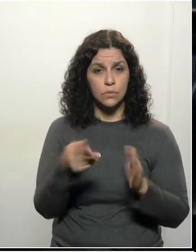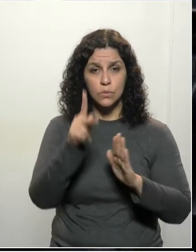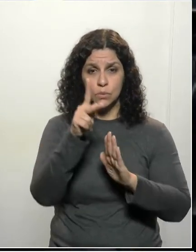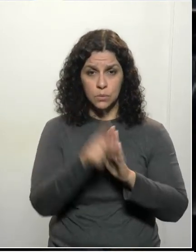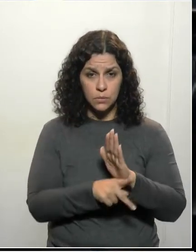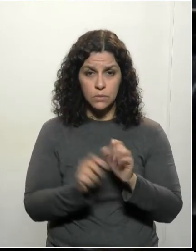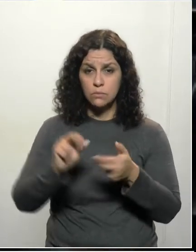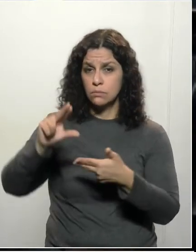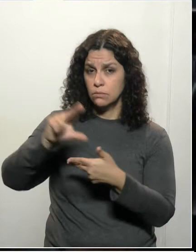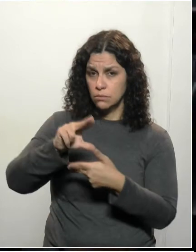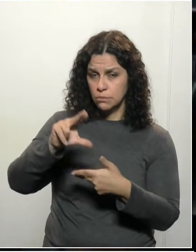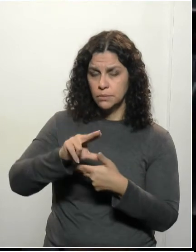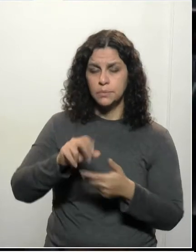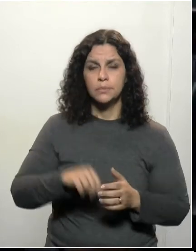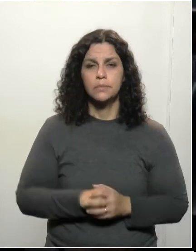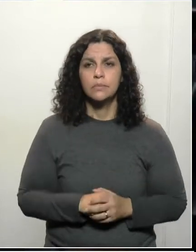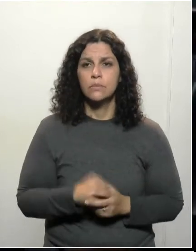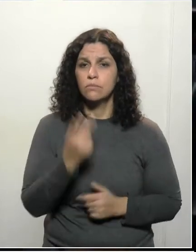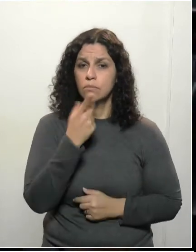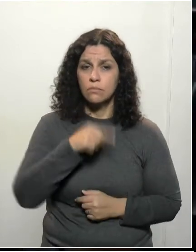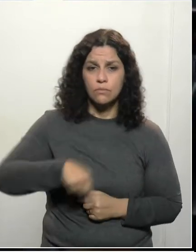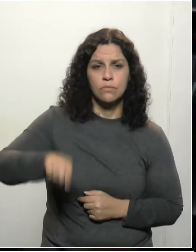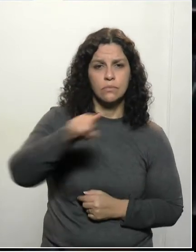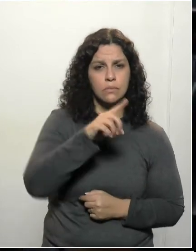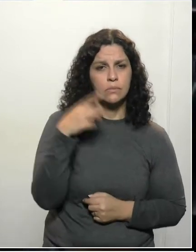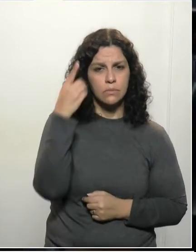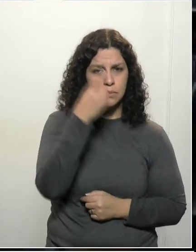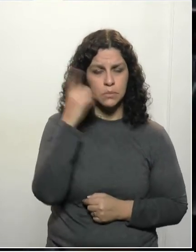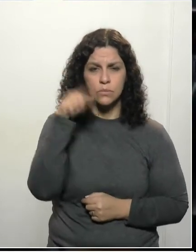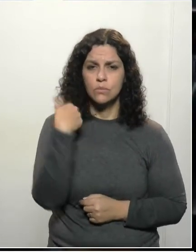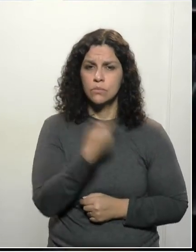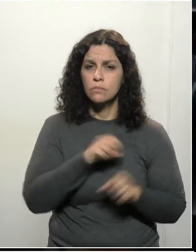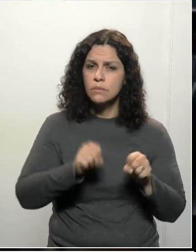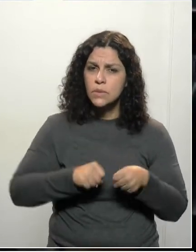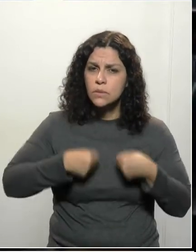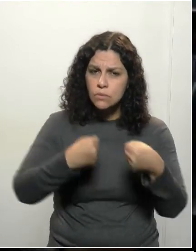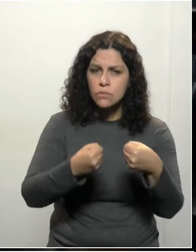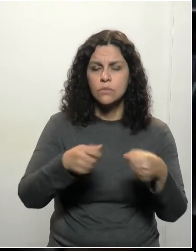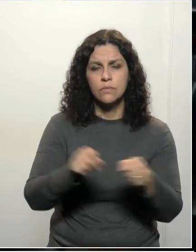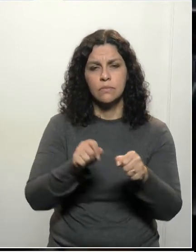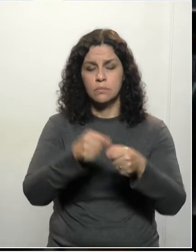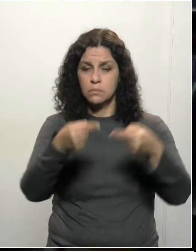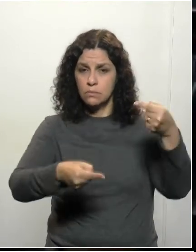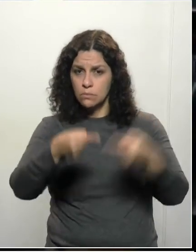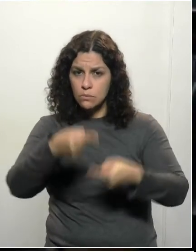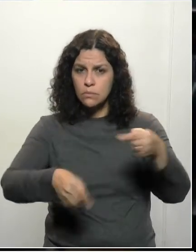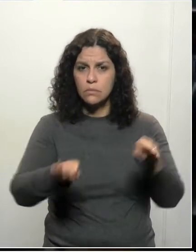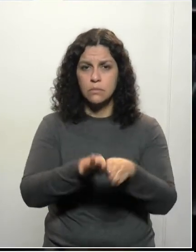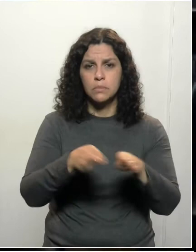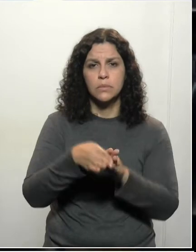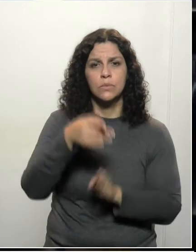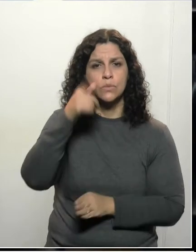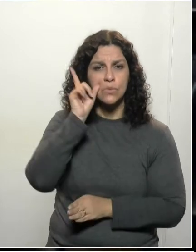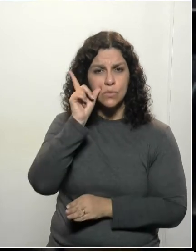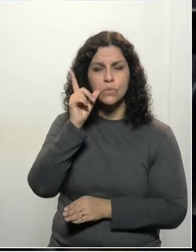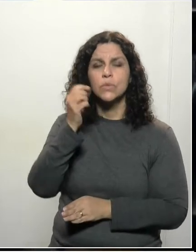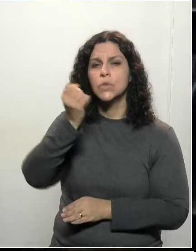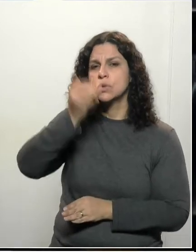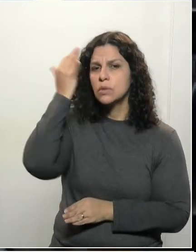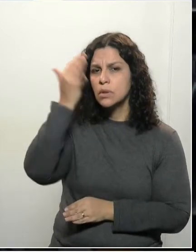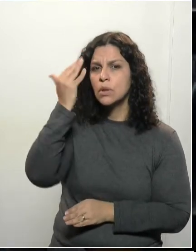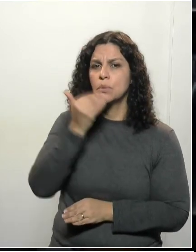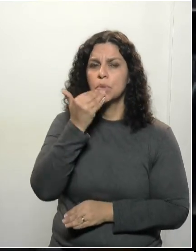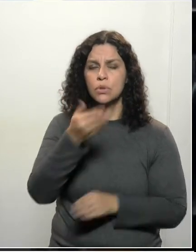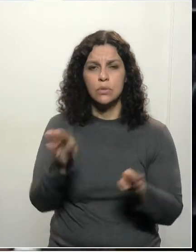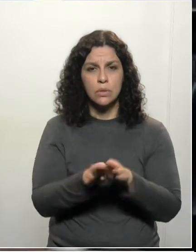projeto da Sanepar, dizer a todos os deputados que nós fizemos todo o esforço possível de debate, inclusive ontem o deputado Venério me pedia que